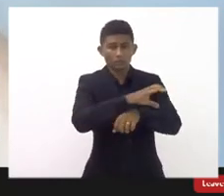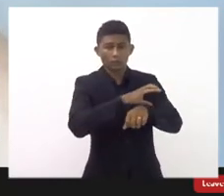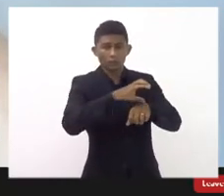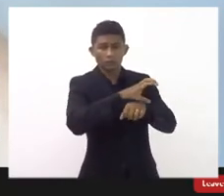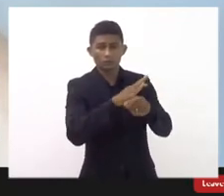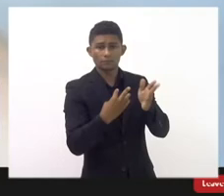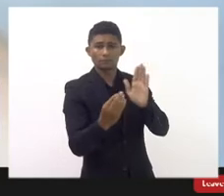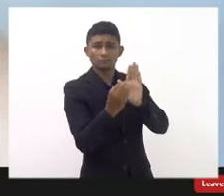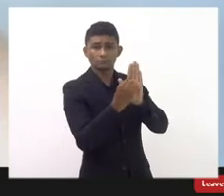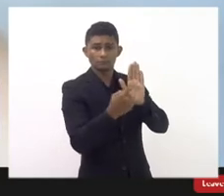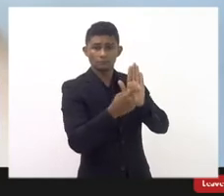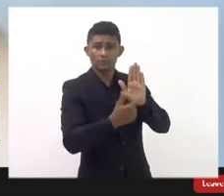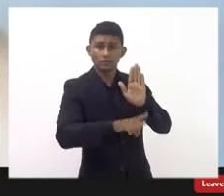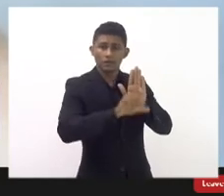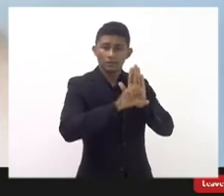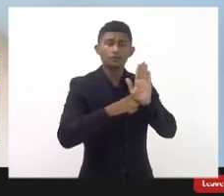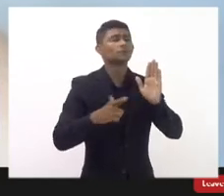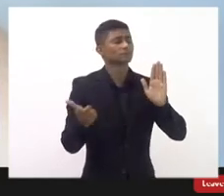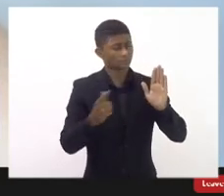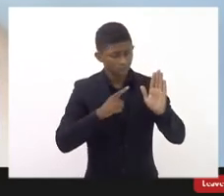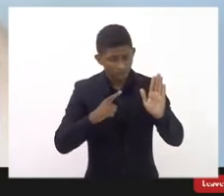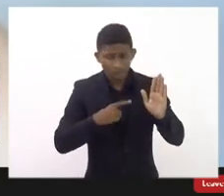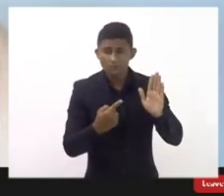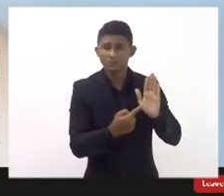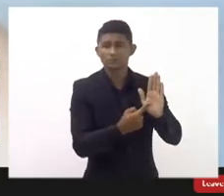na Lei de Diretrizes e Bases da Educação, né,